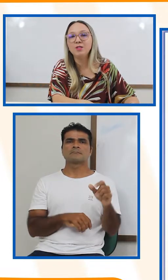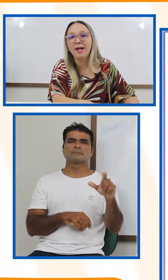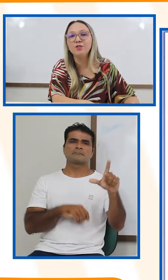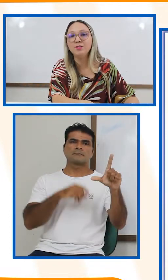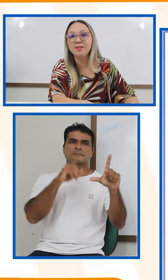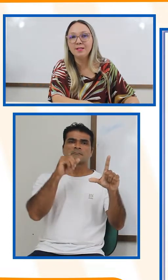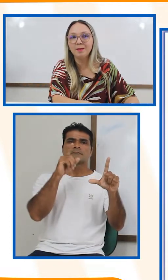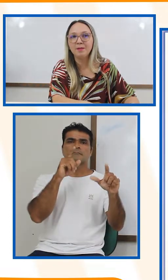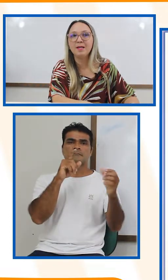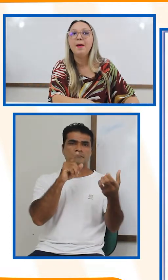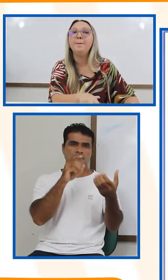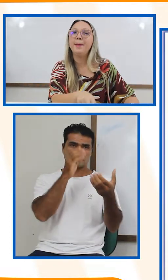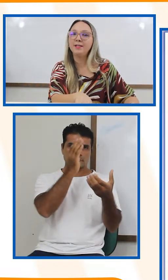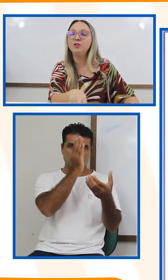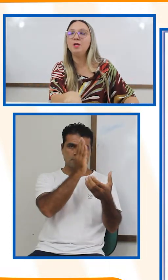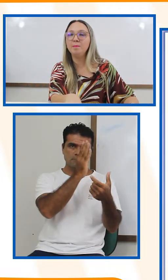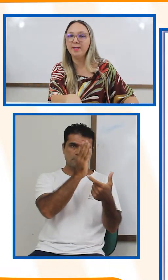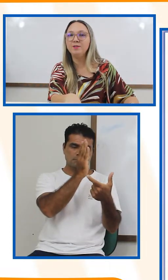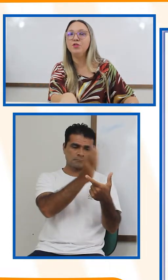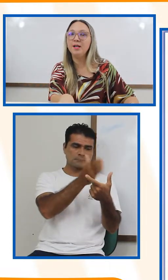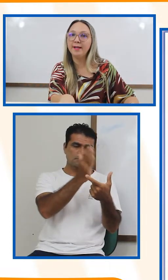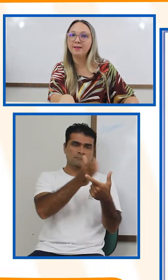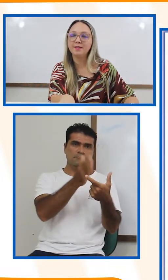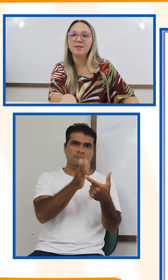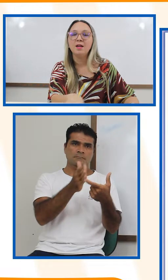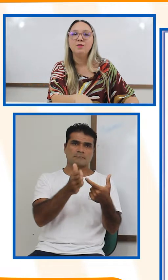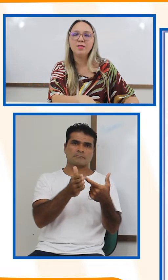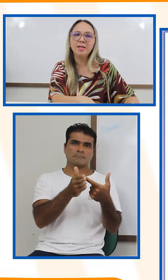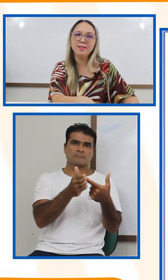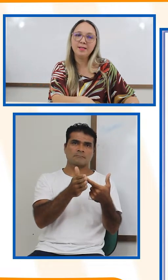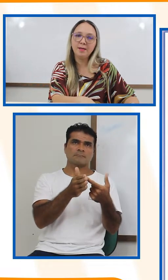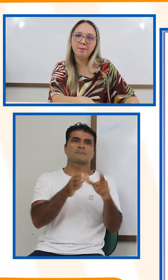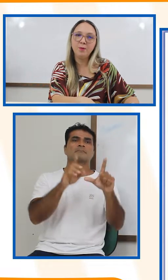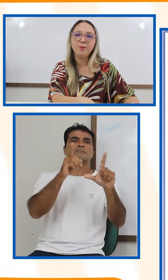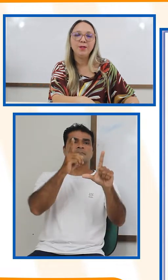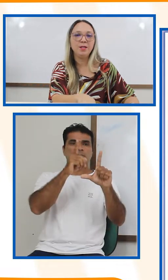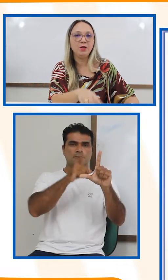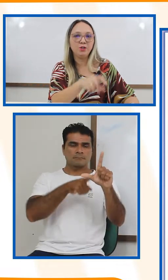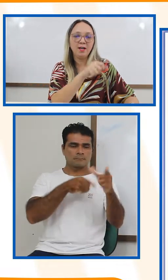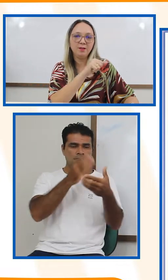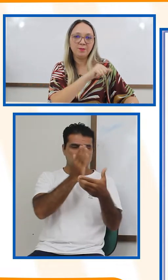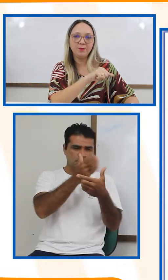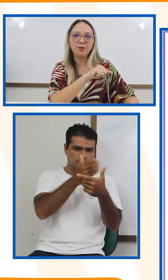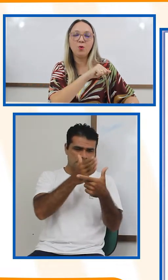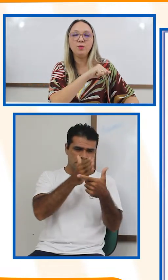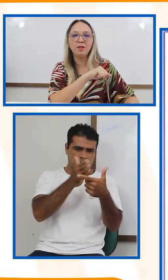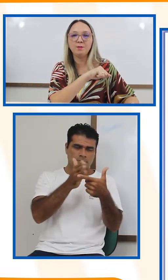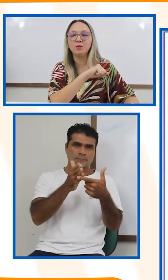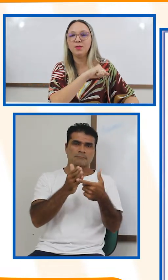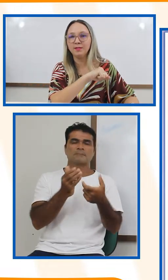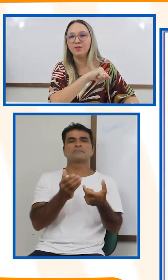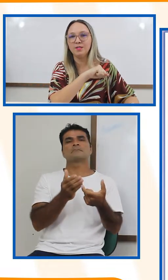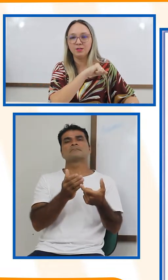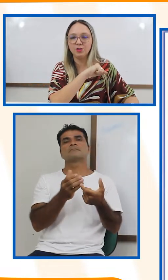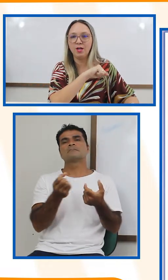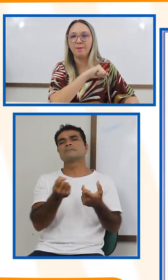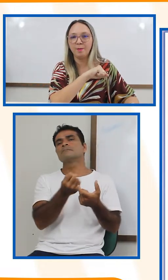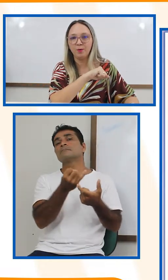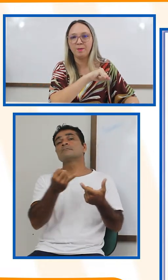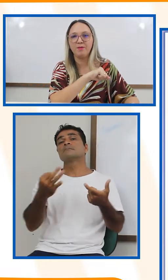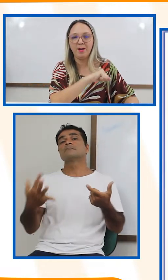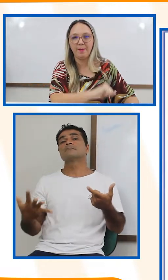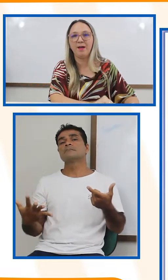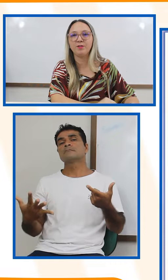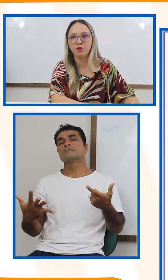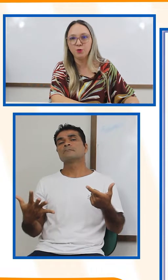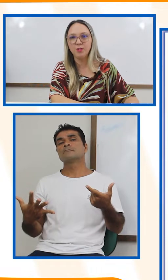a quantidade de sílabas, mas também de letras. Vocês lembram que nós já contamos quantas vezes a gente abre a